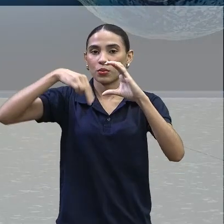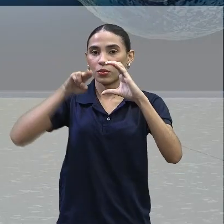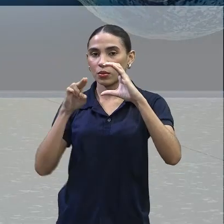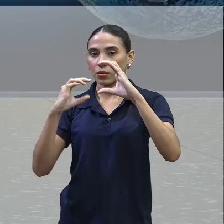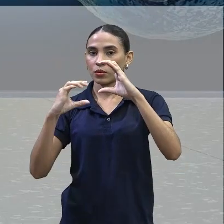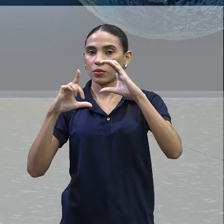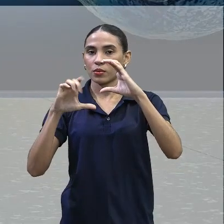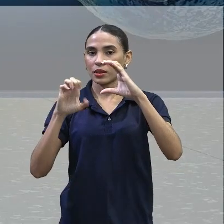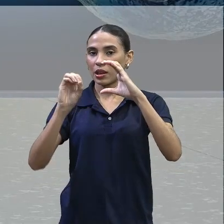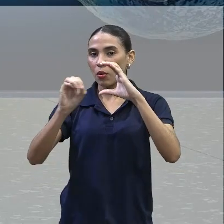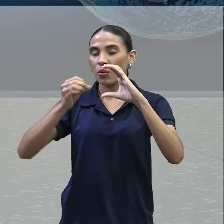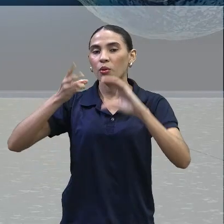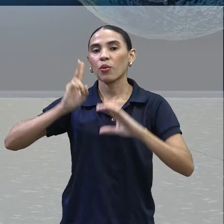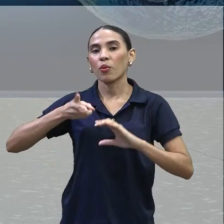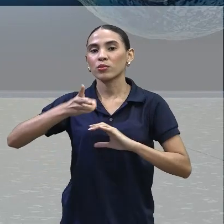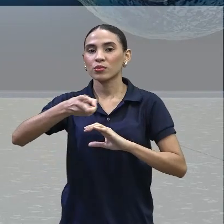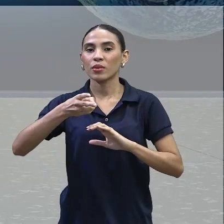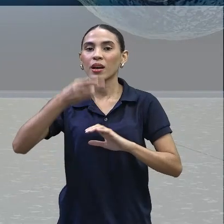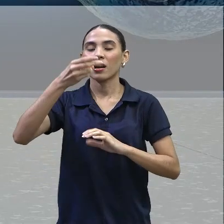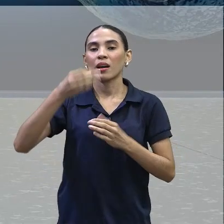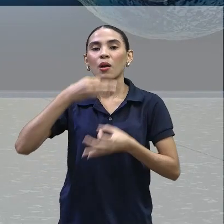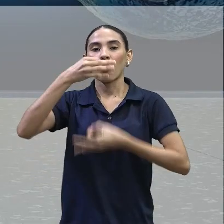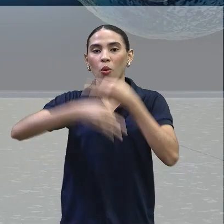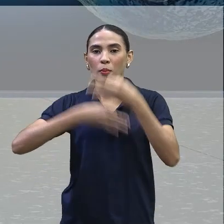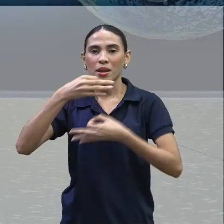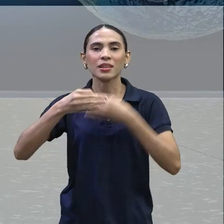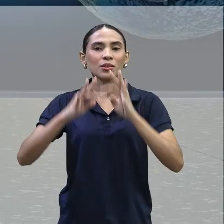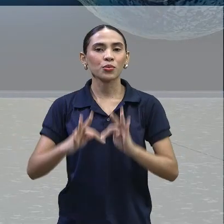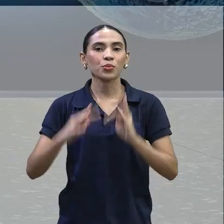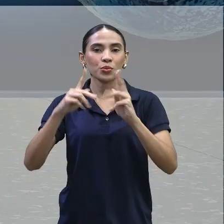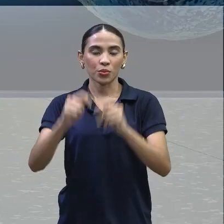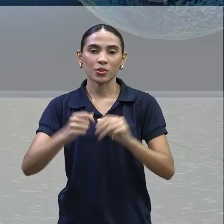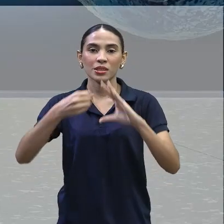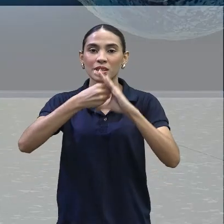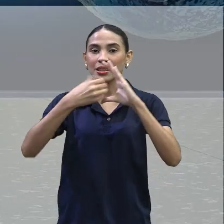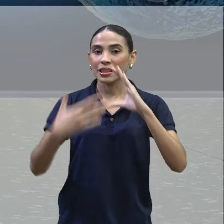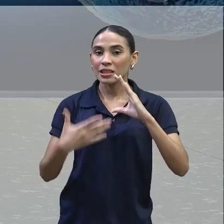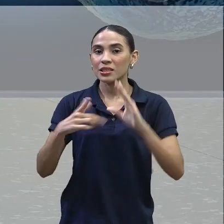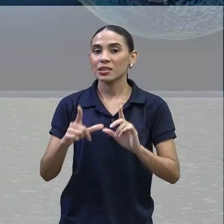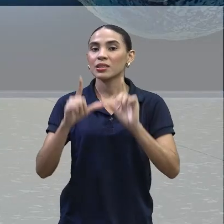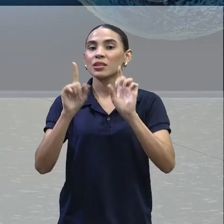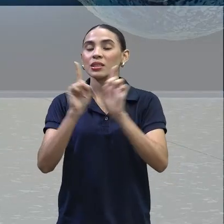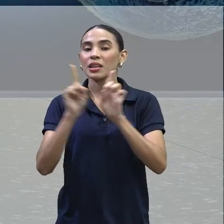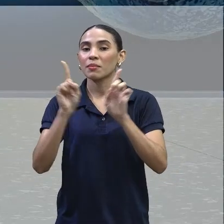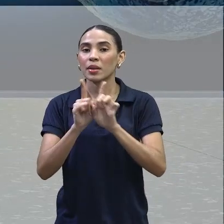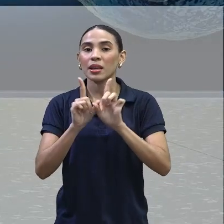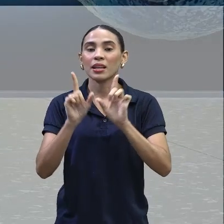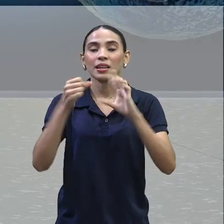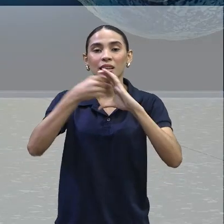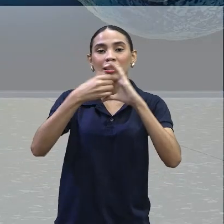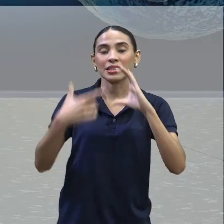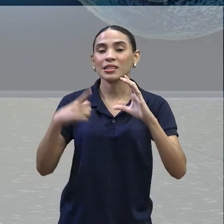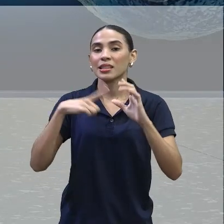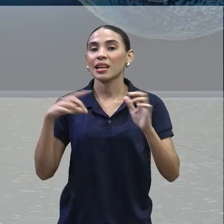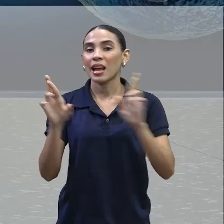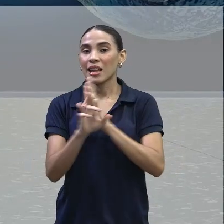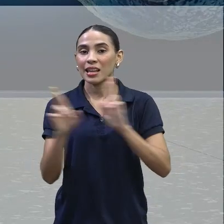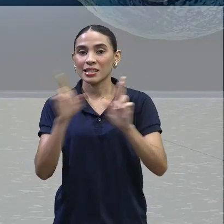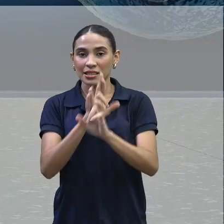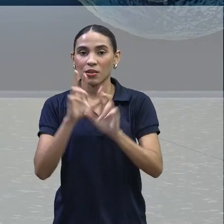continuar ali comentando sobre todas as características e os aspectos que estão relacionados